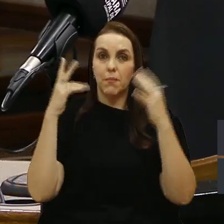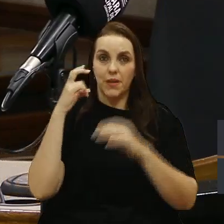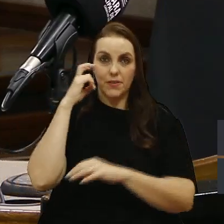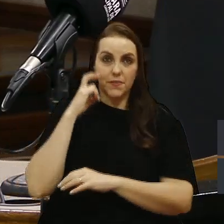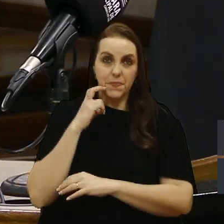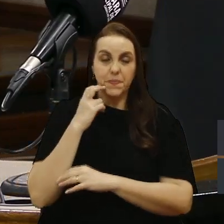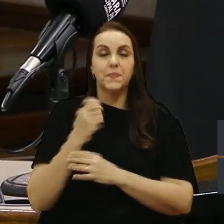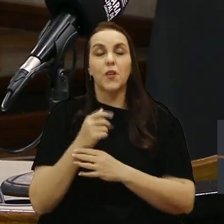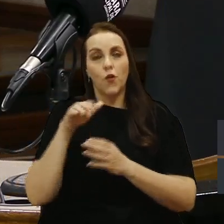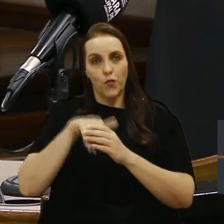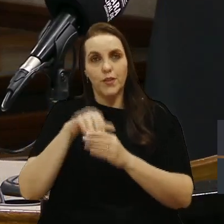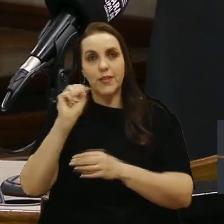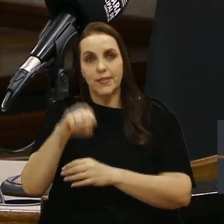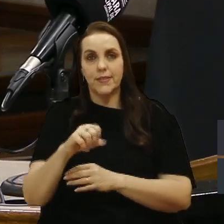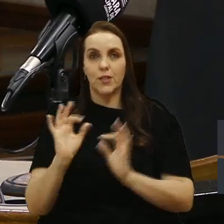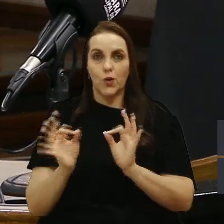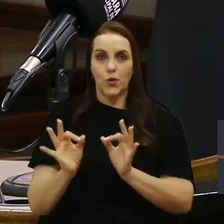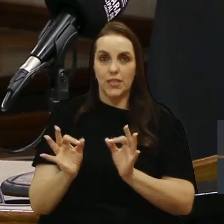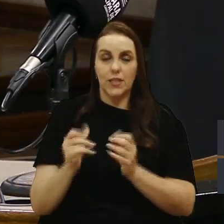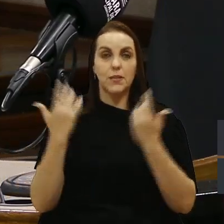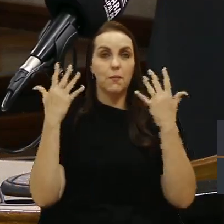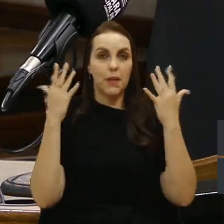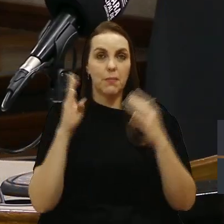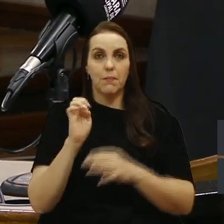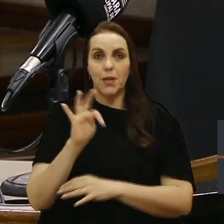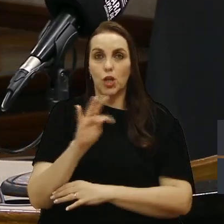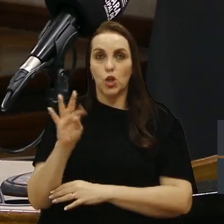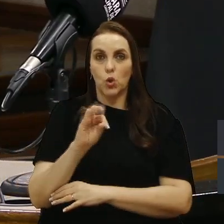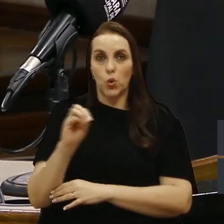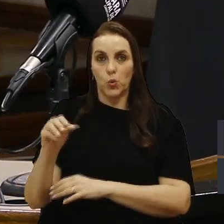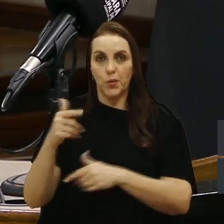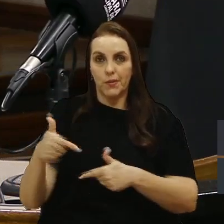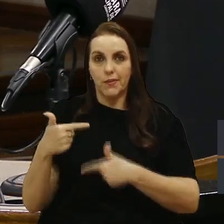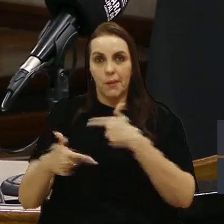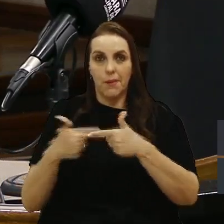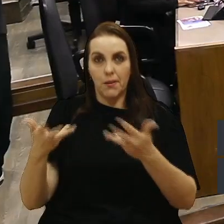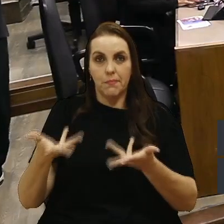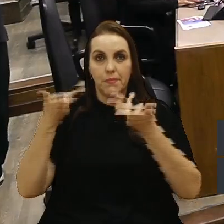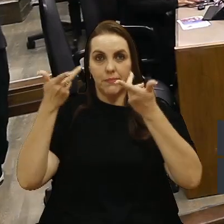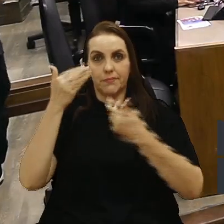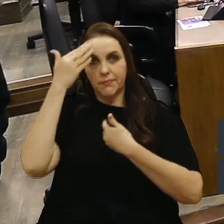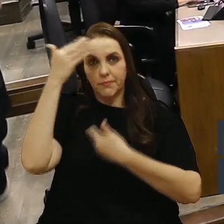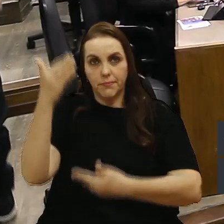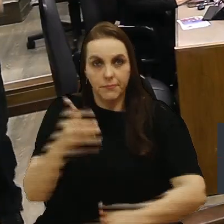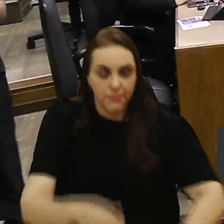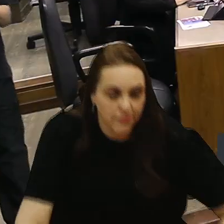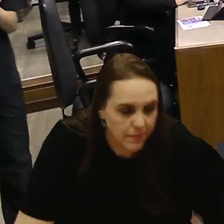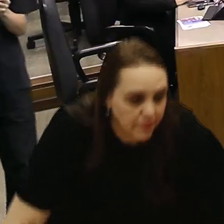votarei favorável, certamente. Parabéns ao Bertotto também pelo excelente trabalho. Obrigado. Com a palavra, vereador Caleb Garbim.